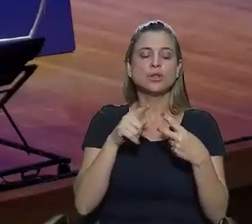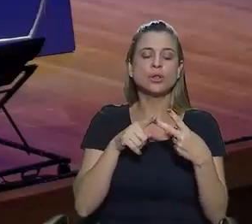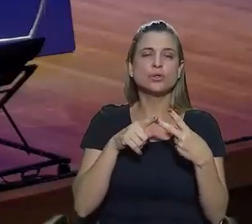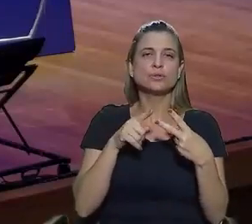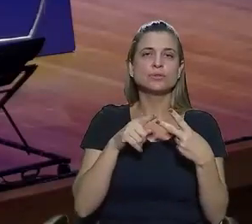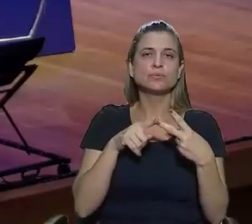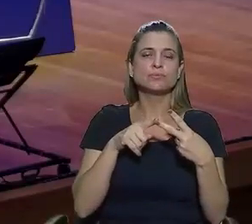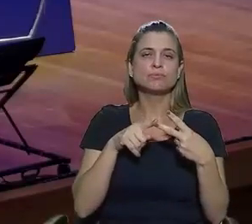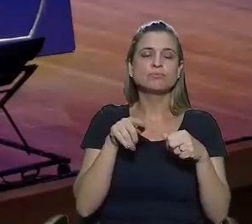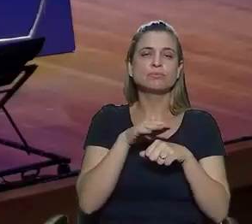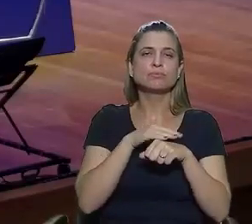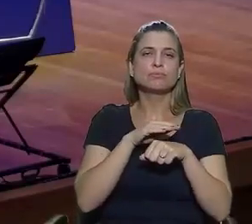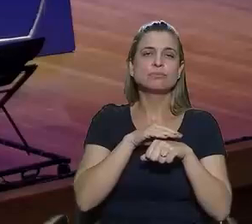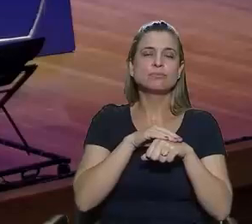que